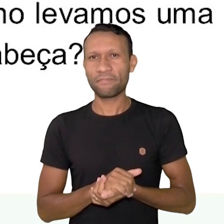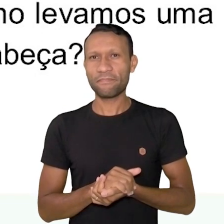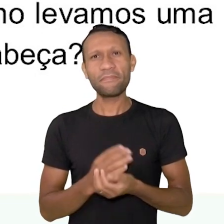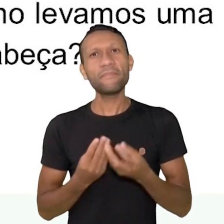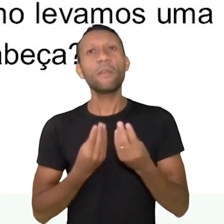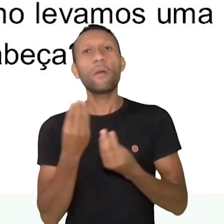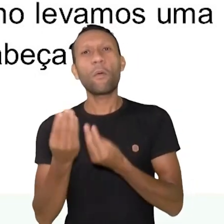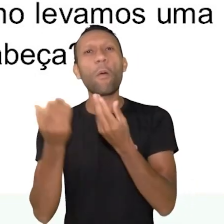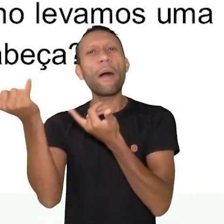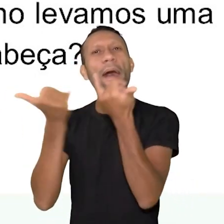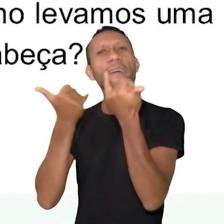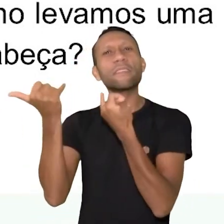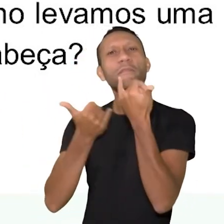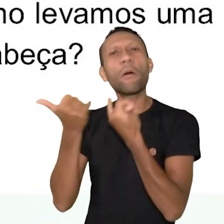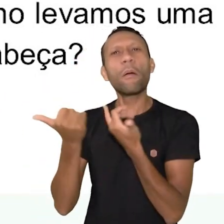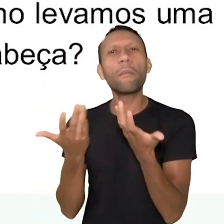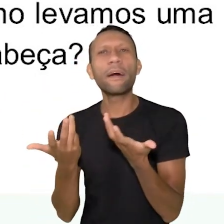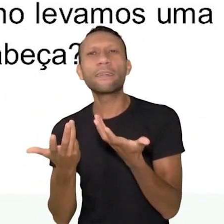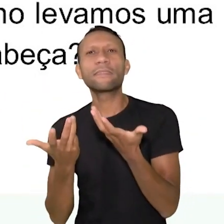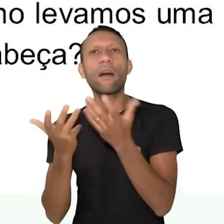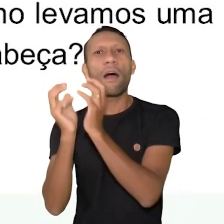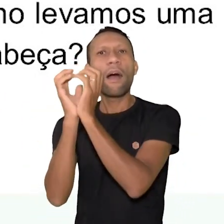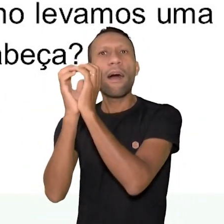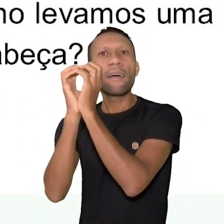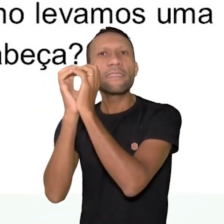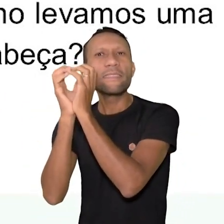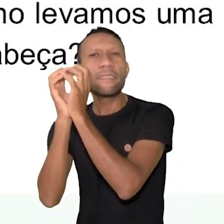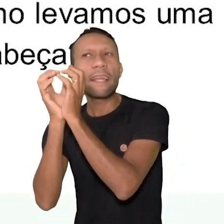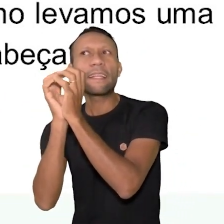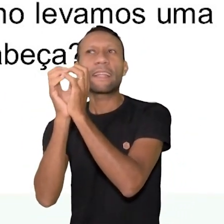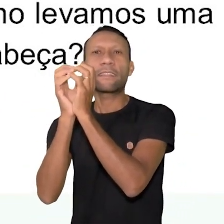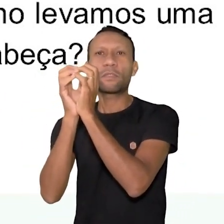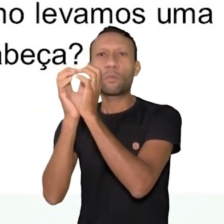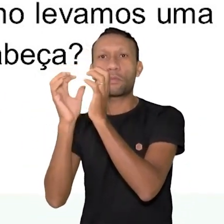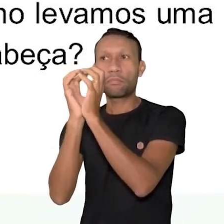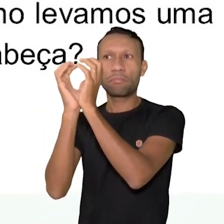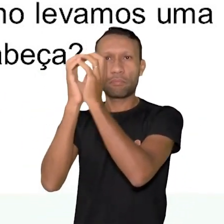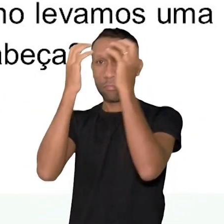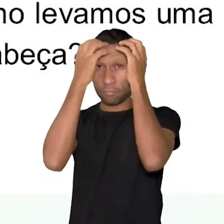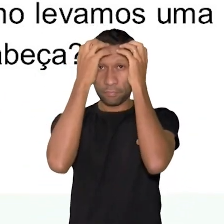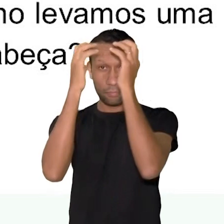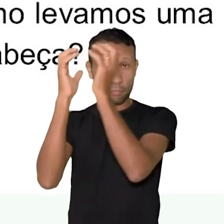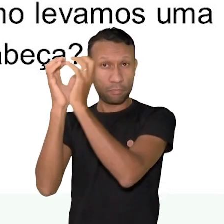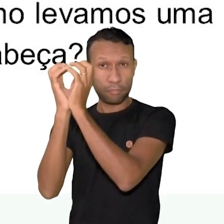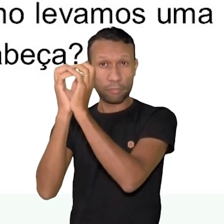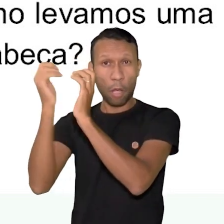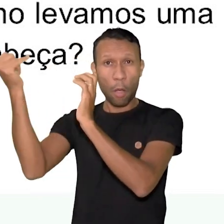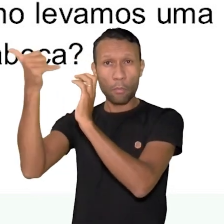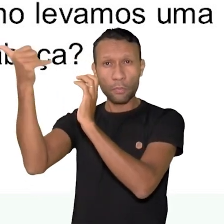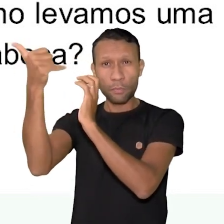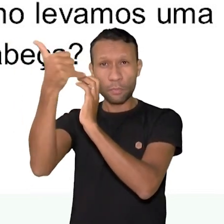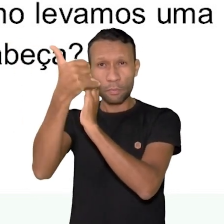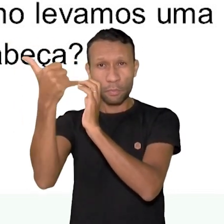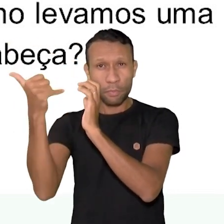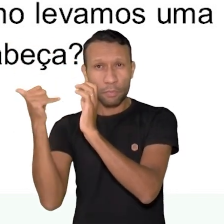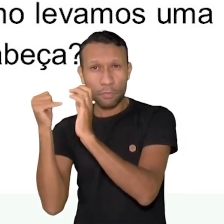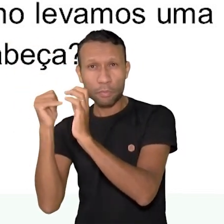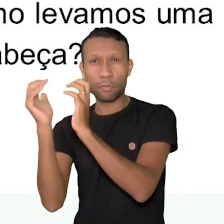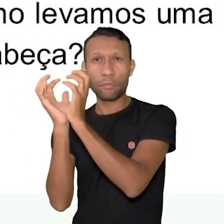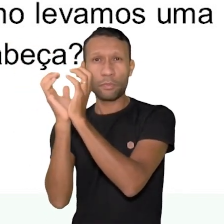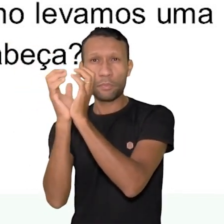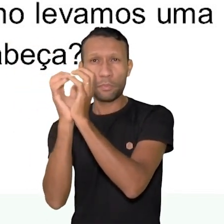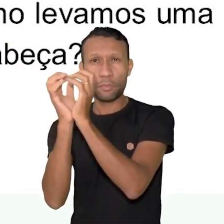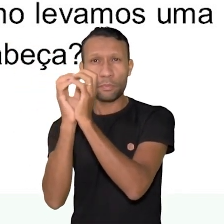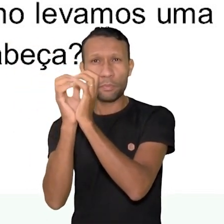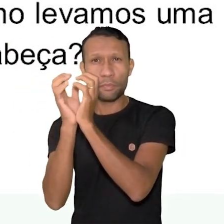são distribuídas por todo ele. Então, como é que o cérebro vai ter todas as informações distribuídas? E como levamos a informação de